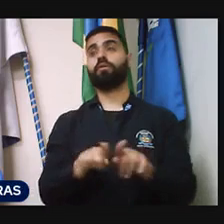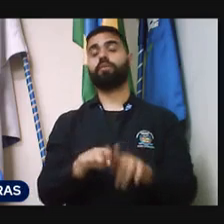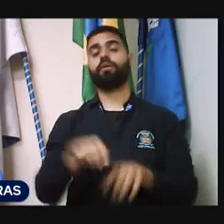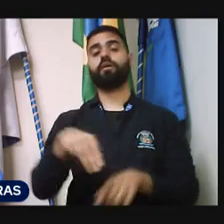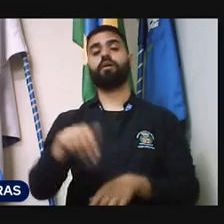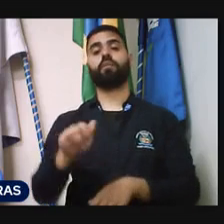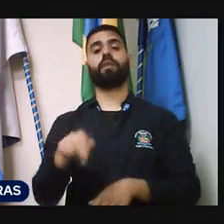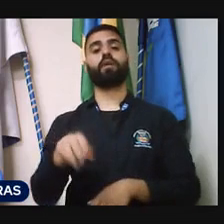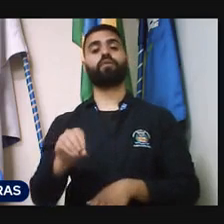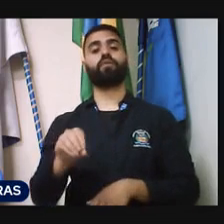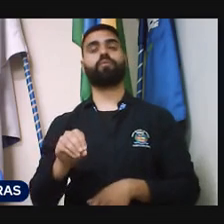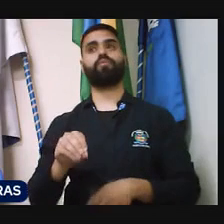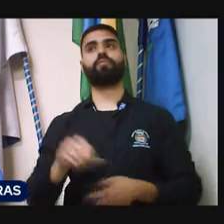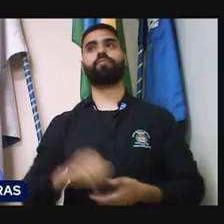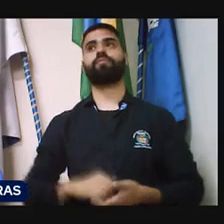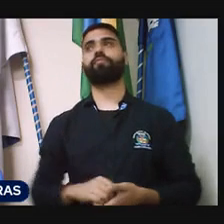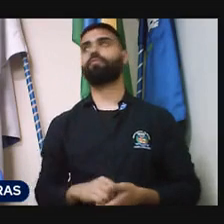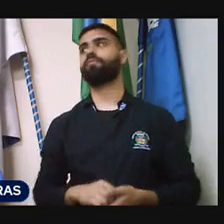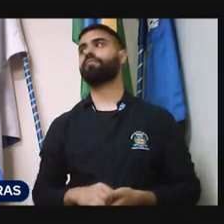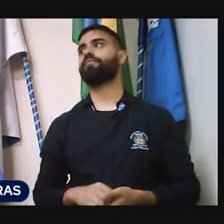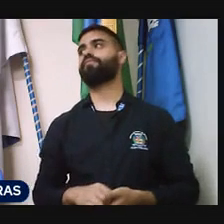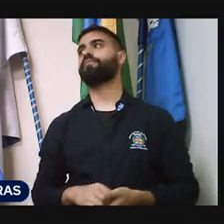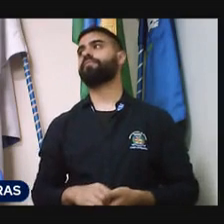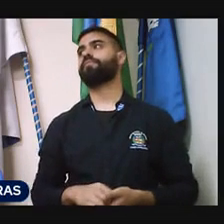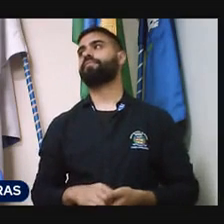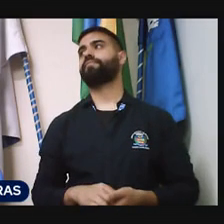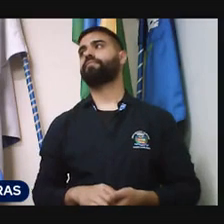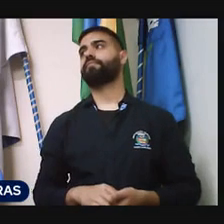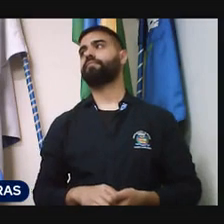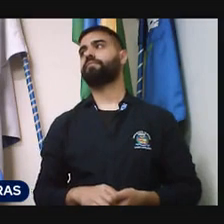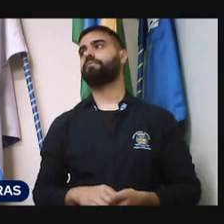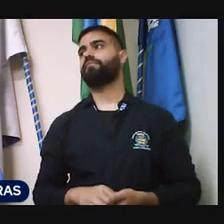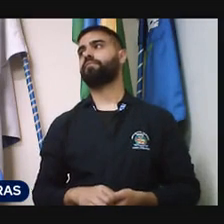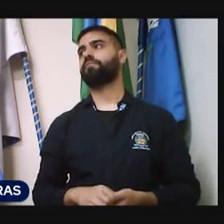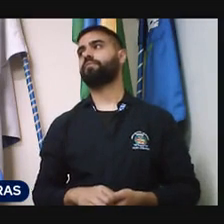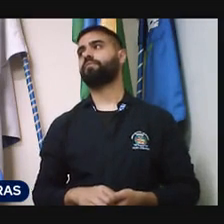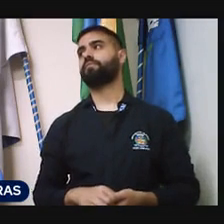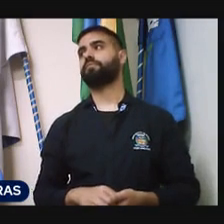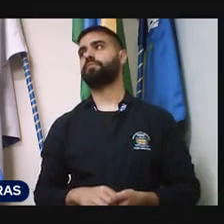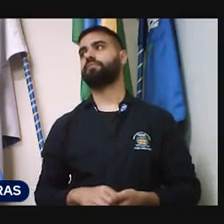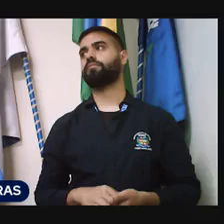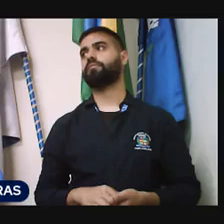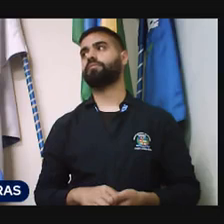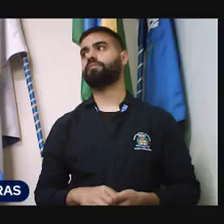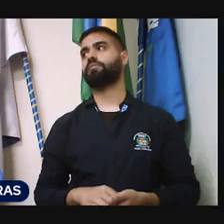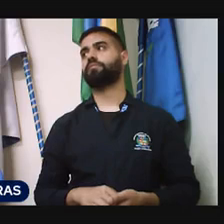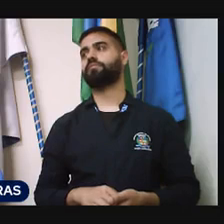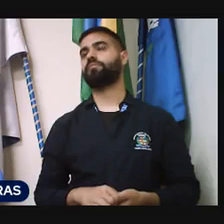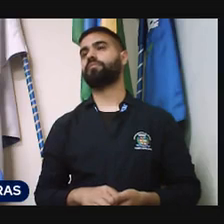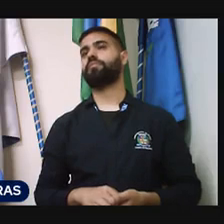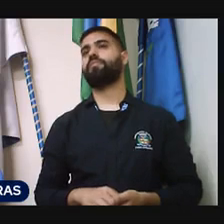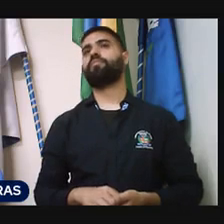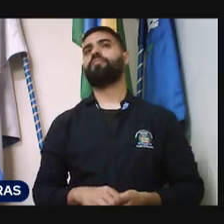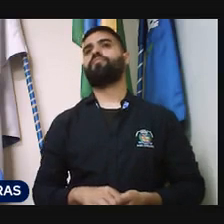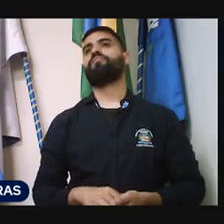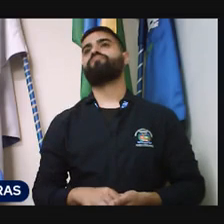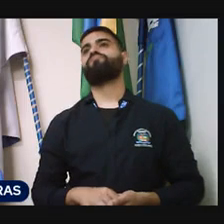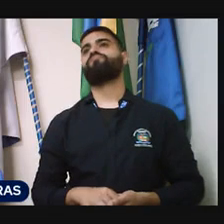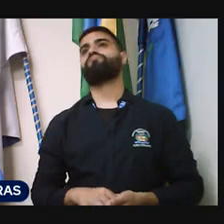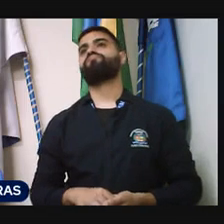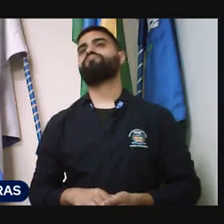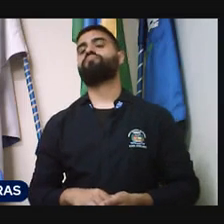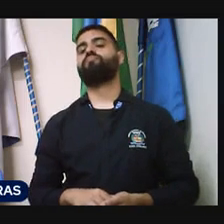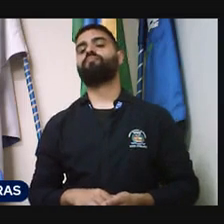e eu inicialmente fazendo uma referência positiva